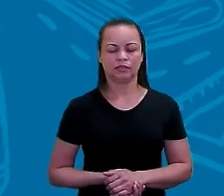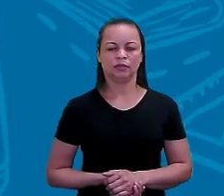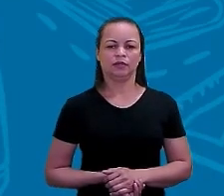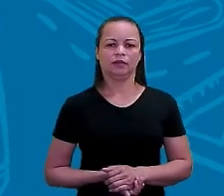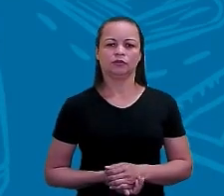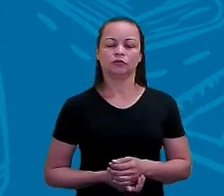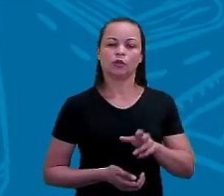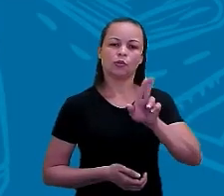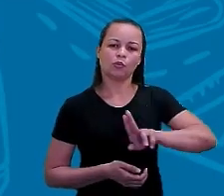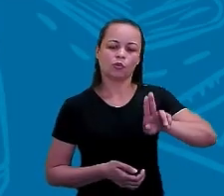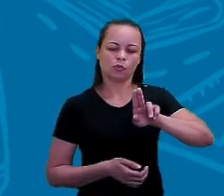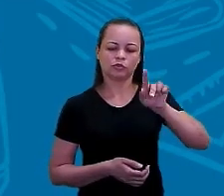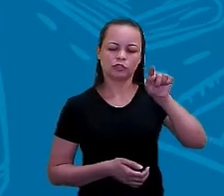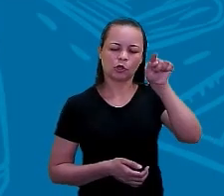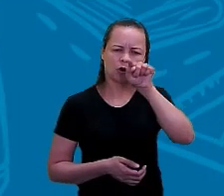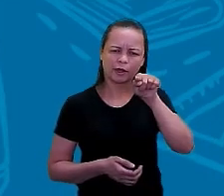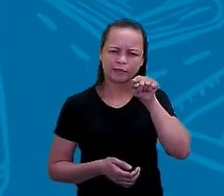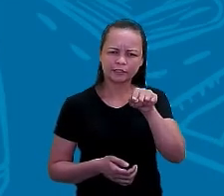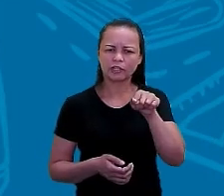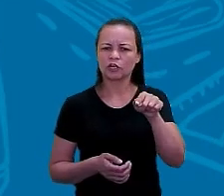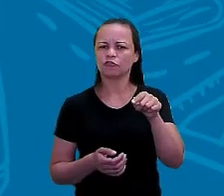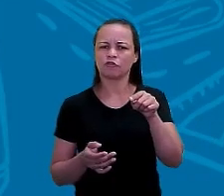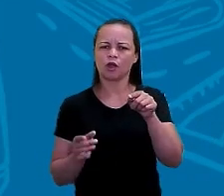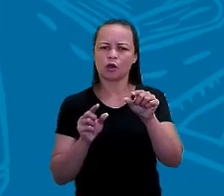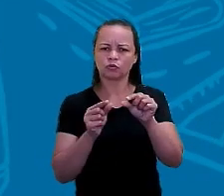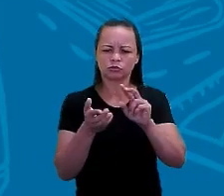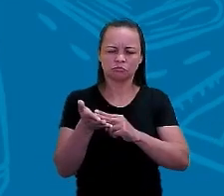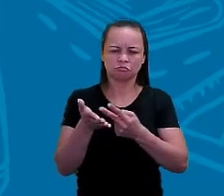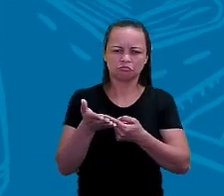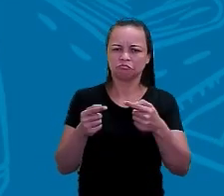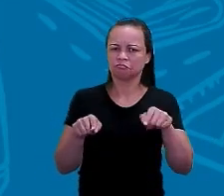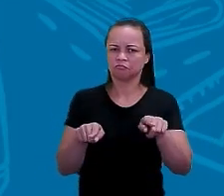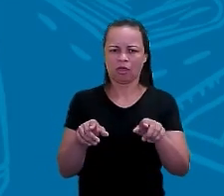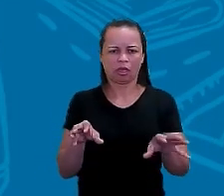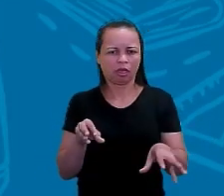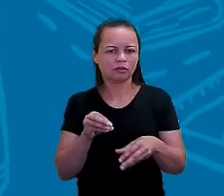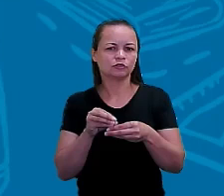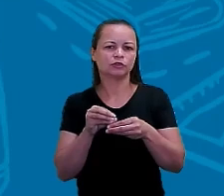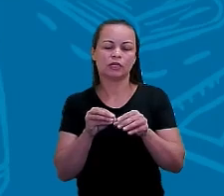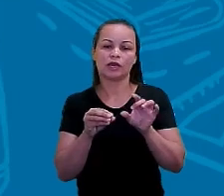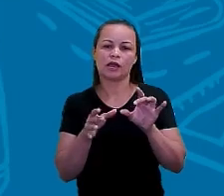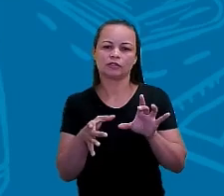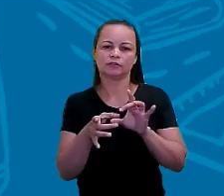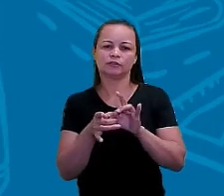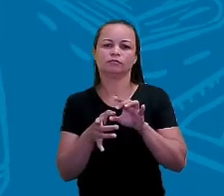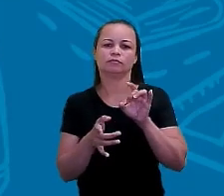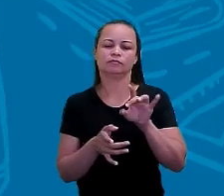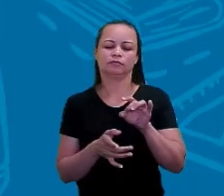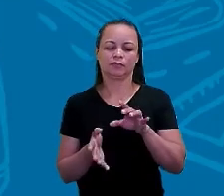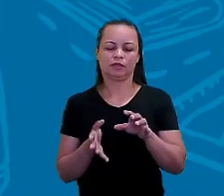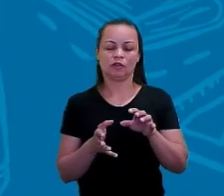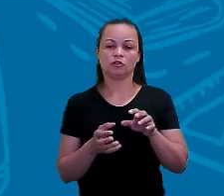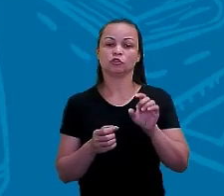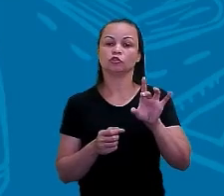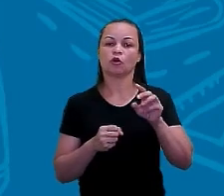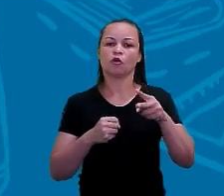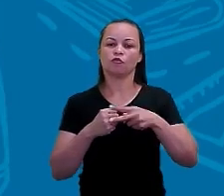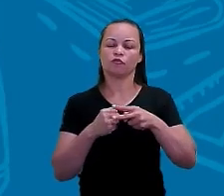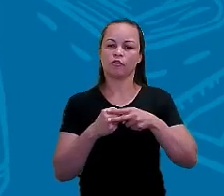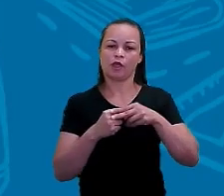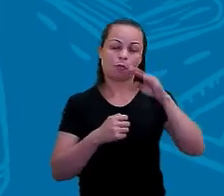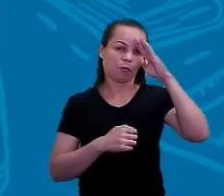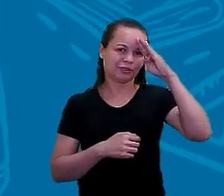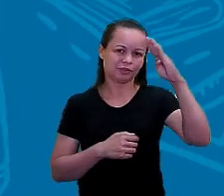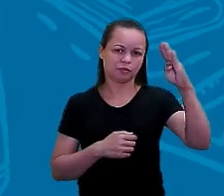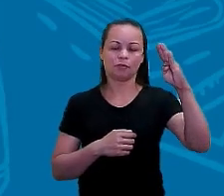forma interrogativa, ele não tem tradução. Ele é um auxiliar. Apenas o verbo principal é que eu traduzo ele